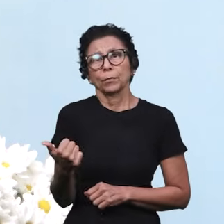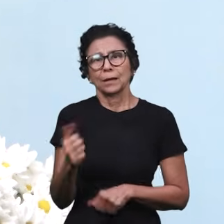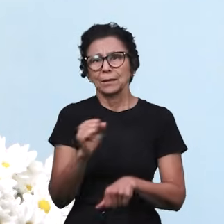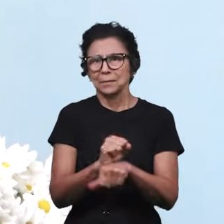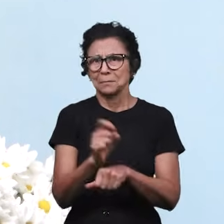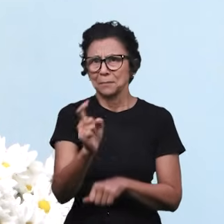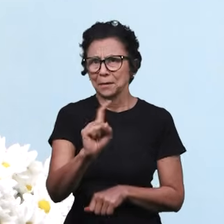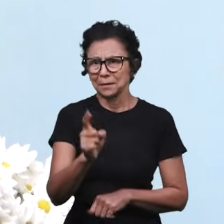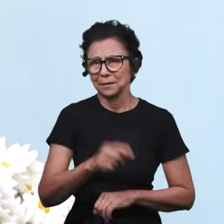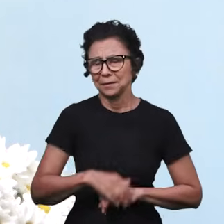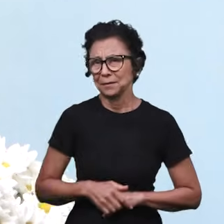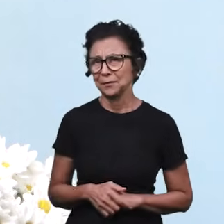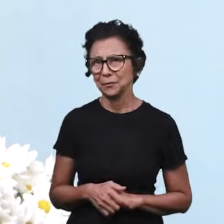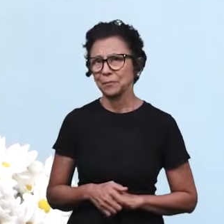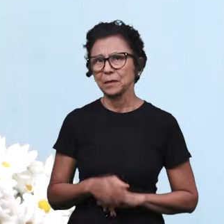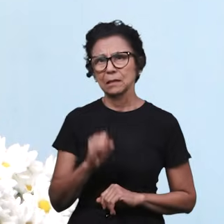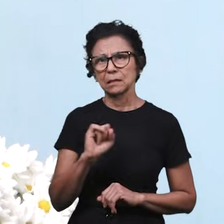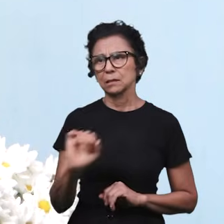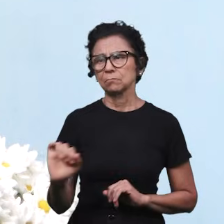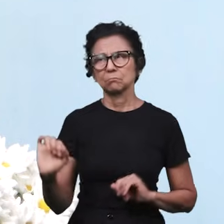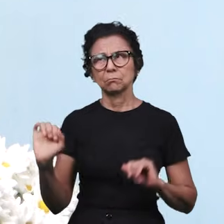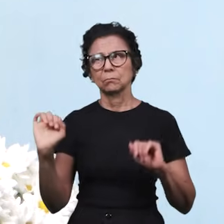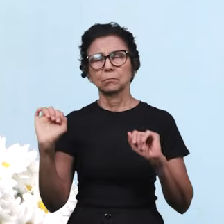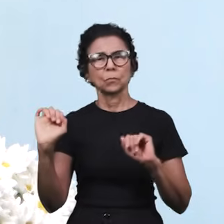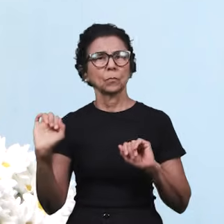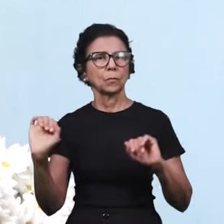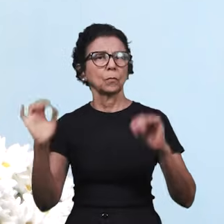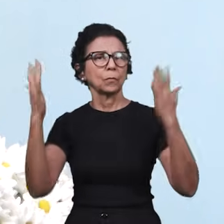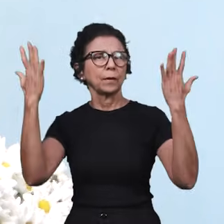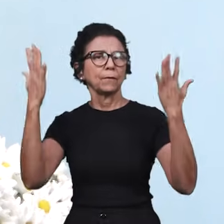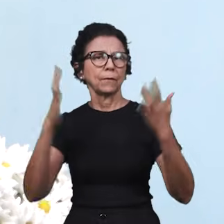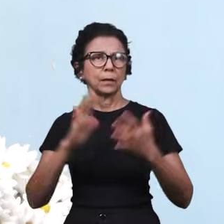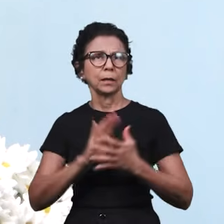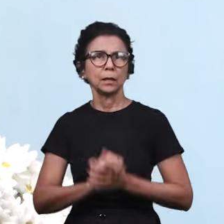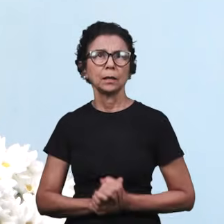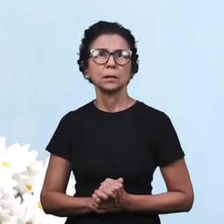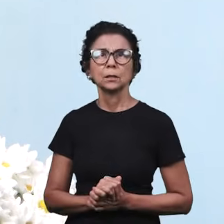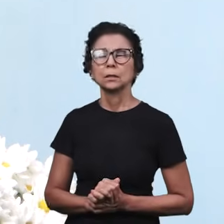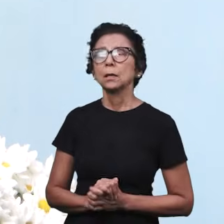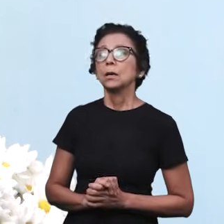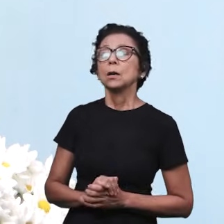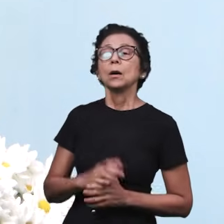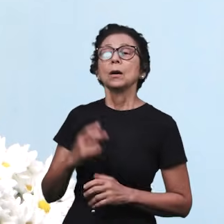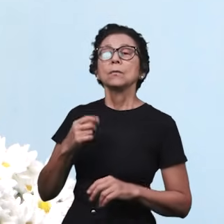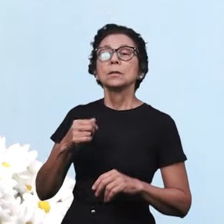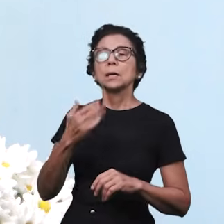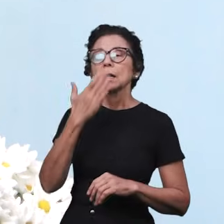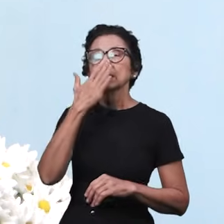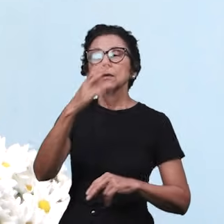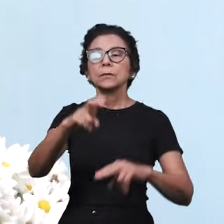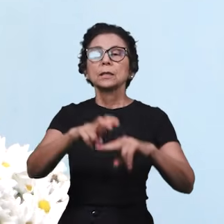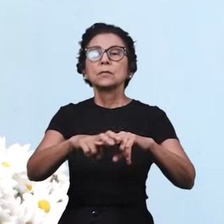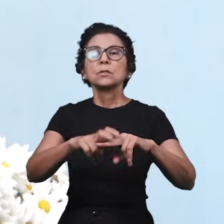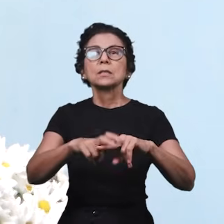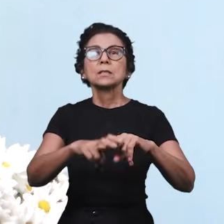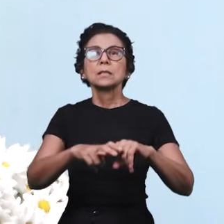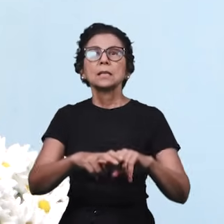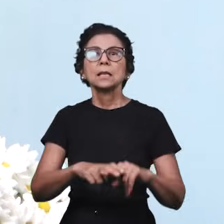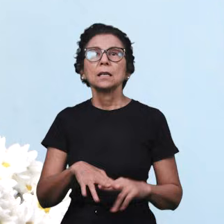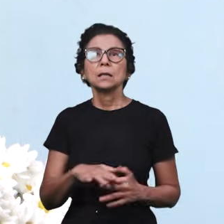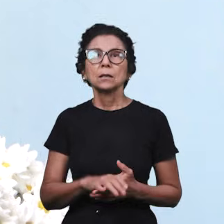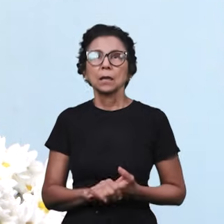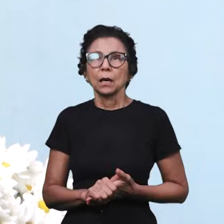tiver algum evento, senta lá na frente e fala, eis-me aqui, tô aqui. Ah, porque a pessoa vai achar que eu quero interpretar.